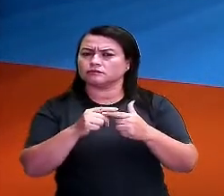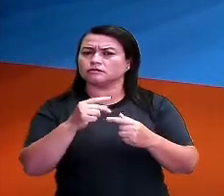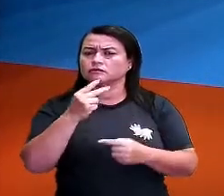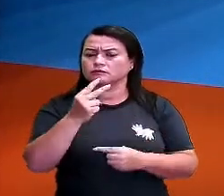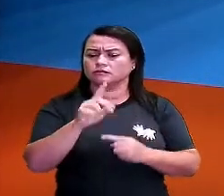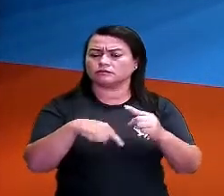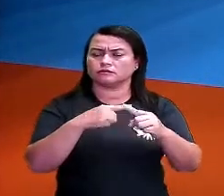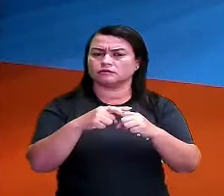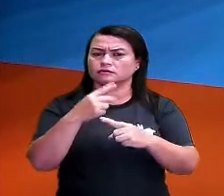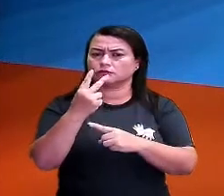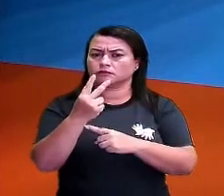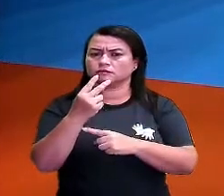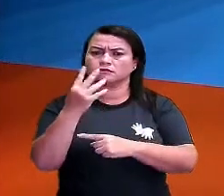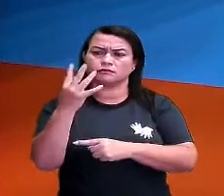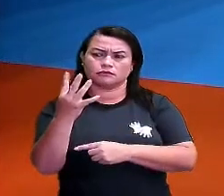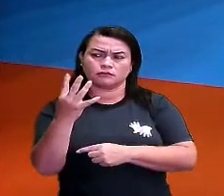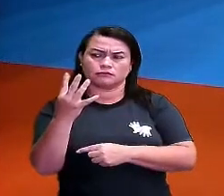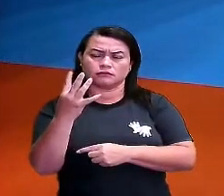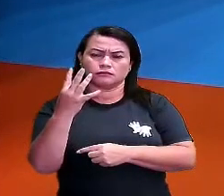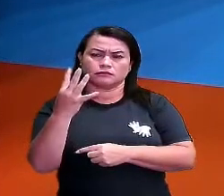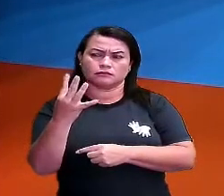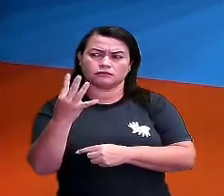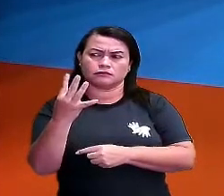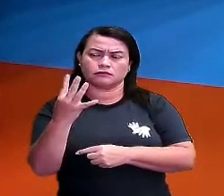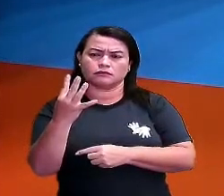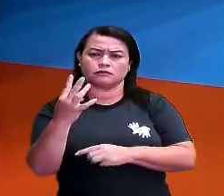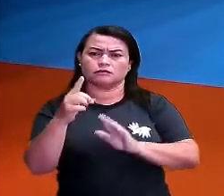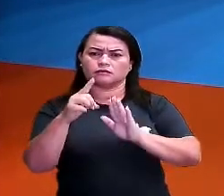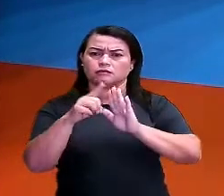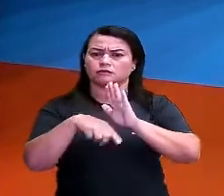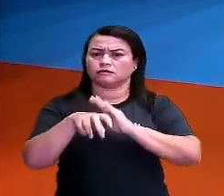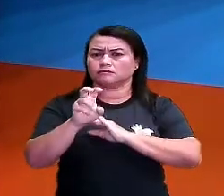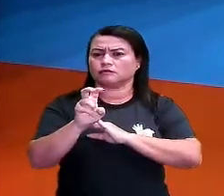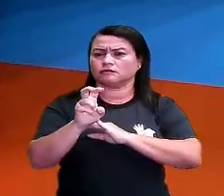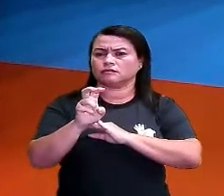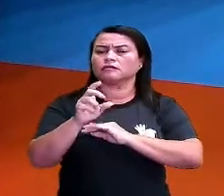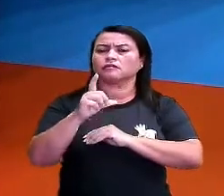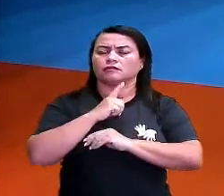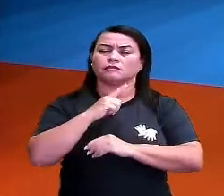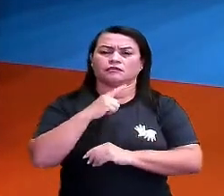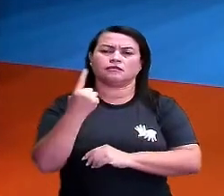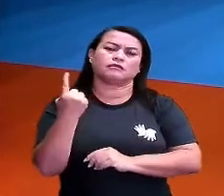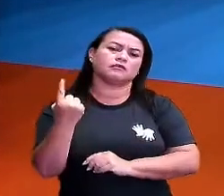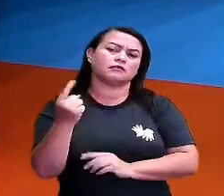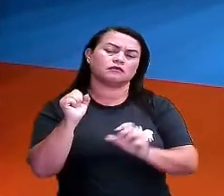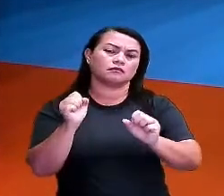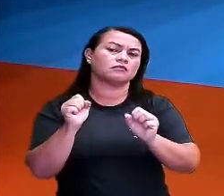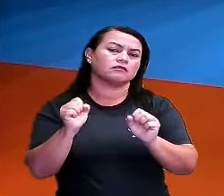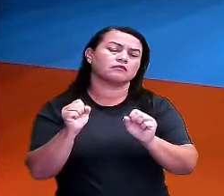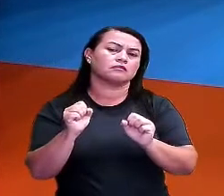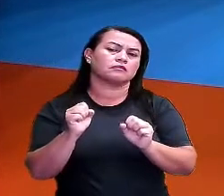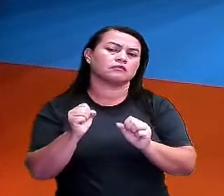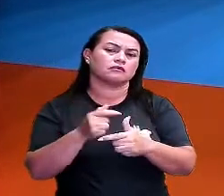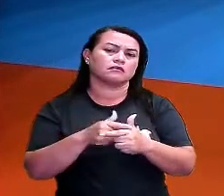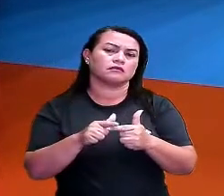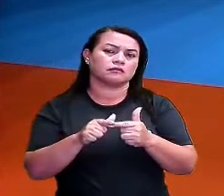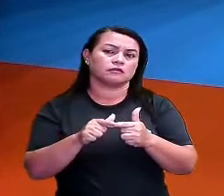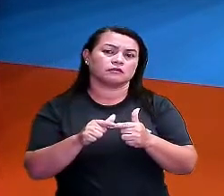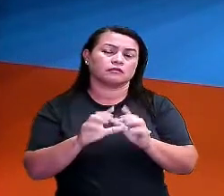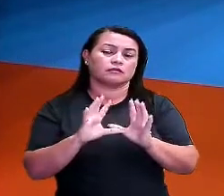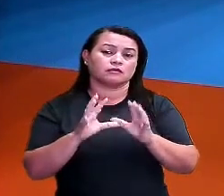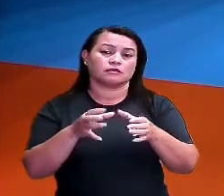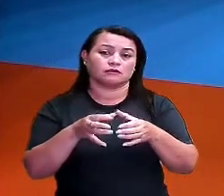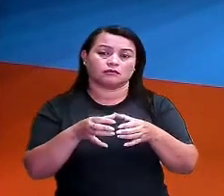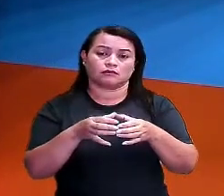4, né? Subtrai o 4 do 5, vai sobrar 1. Então, até aí, tudo tranquilo, eu pude dividir. Dentro do conjunto